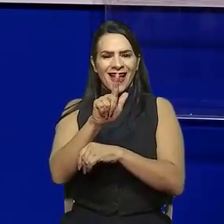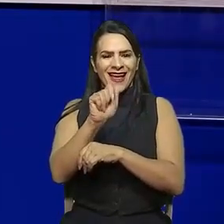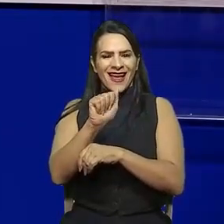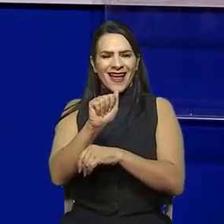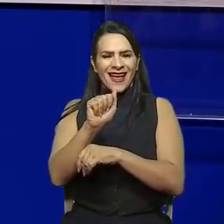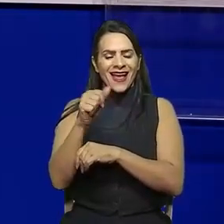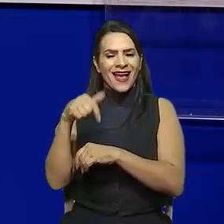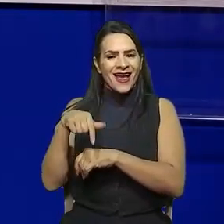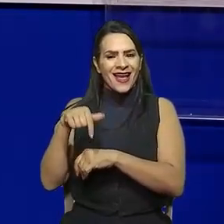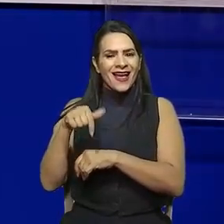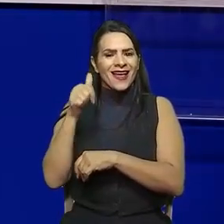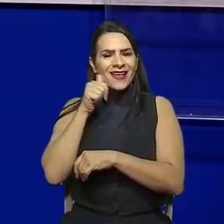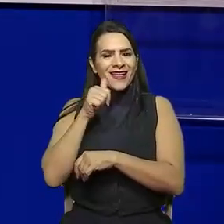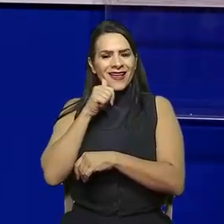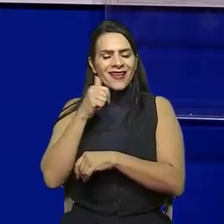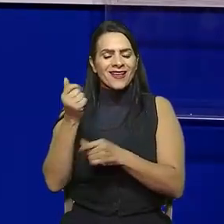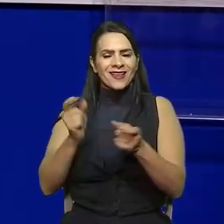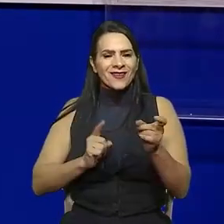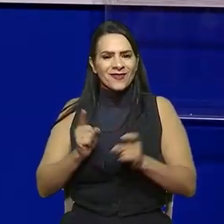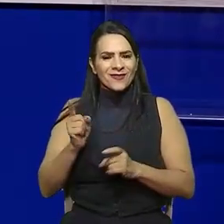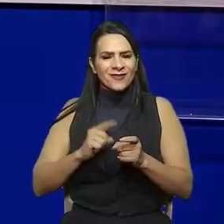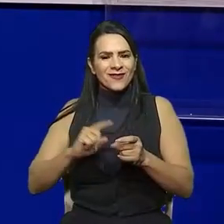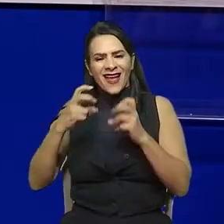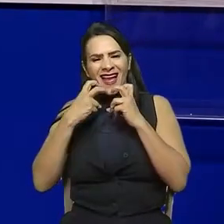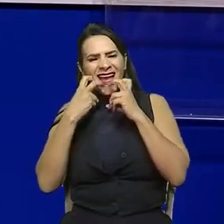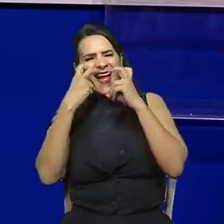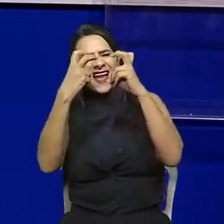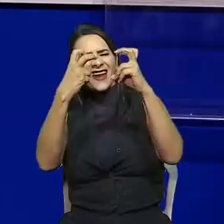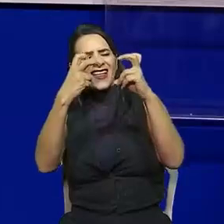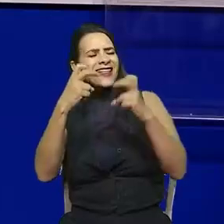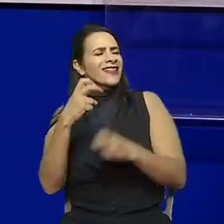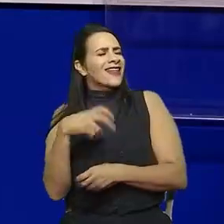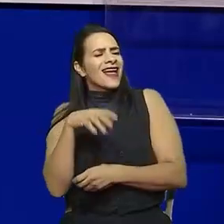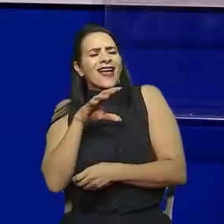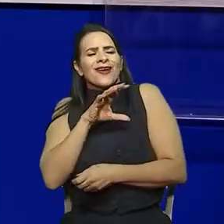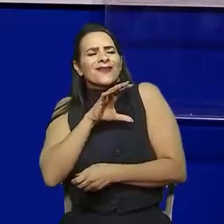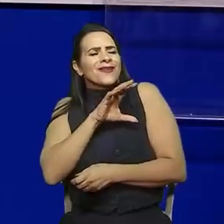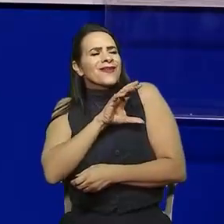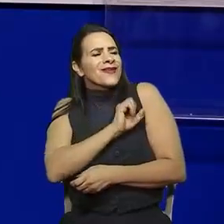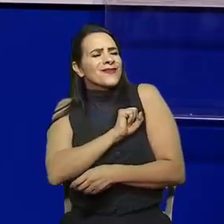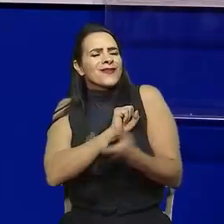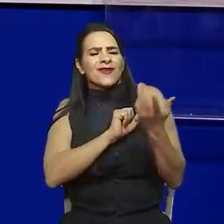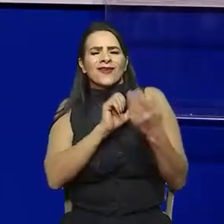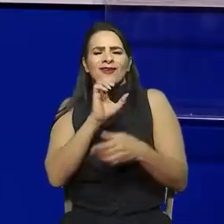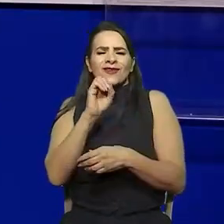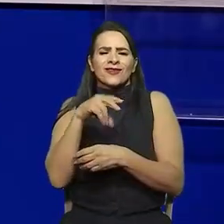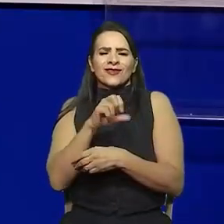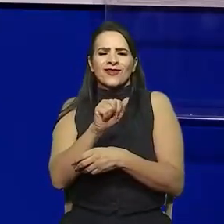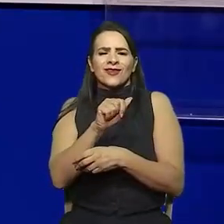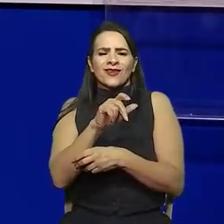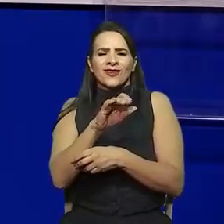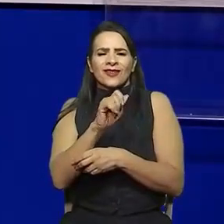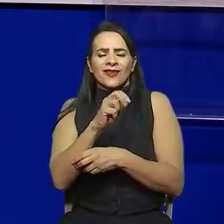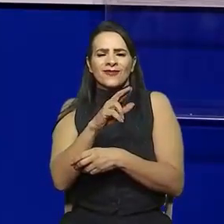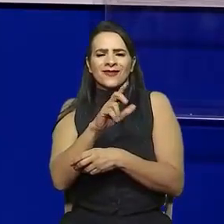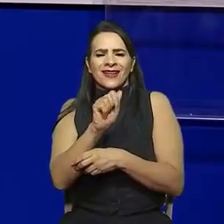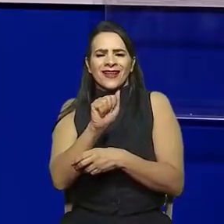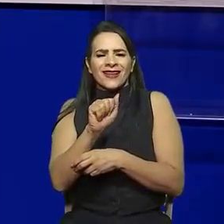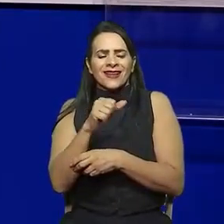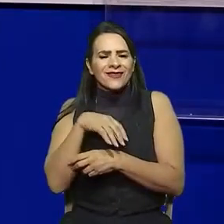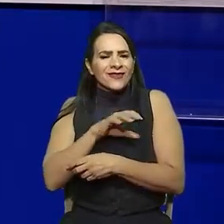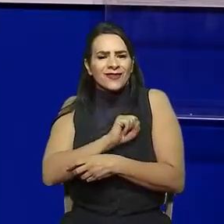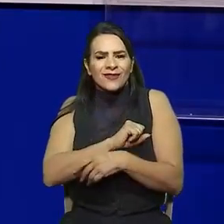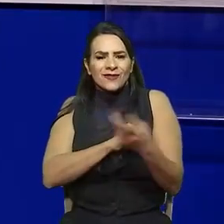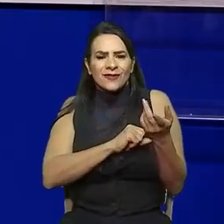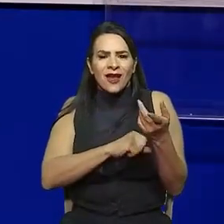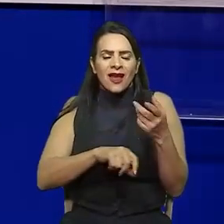meu amor! Corta, sai todo mundo. O Cacá ficou muito chateado, puto, né? Porque claro,